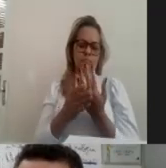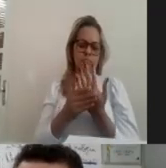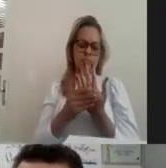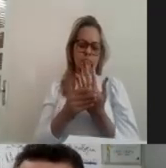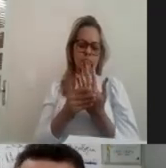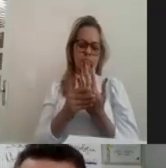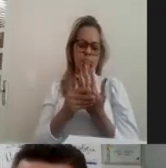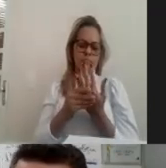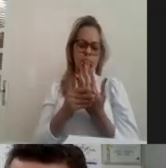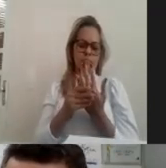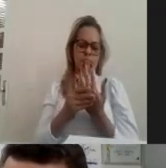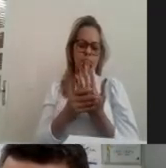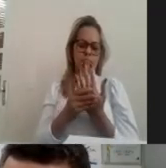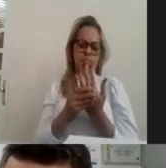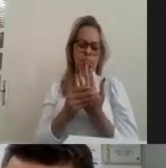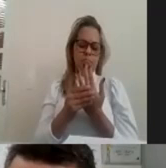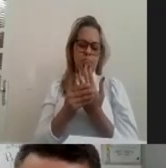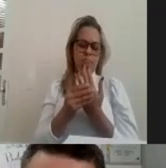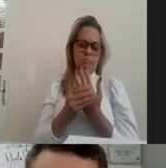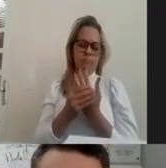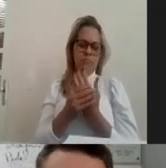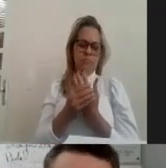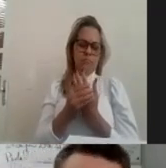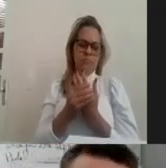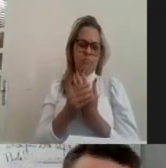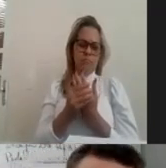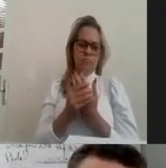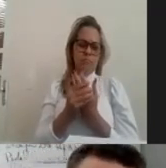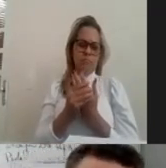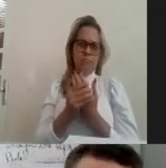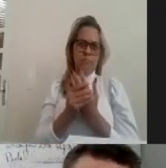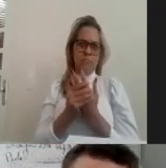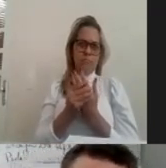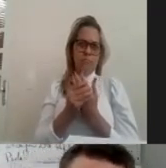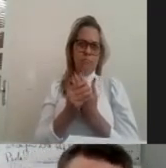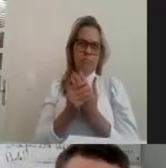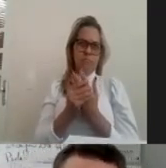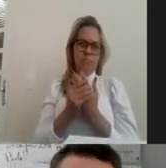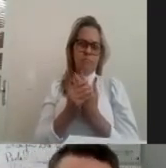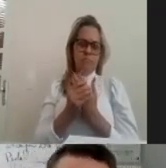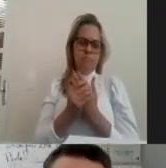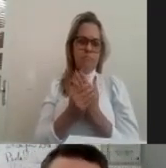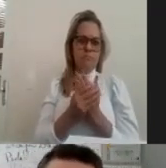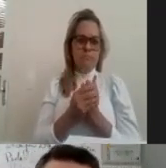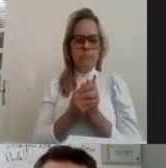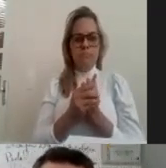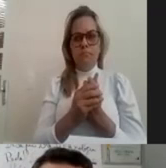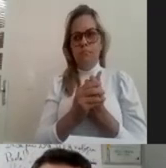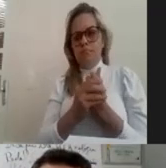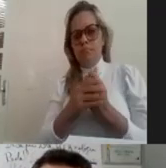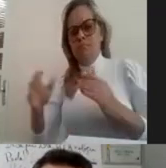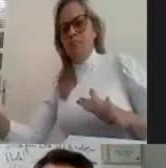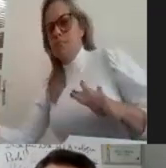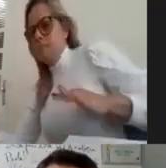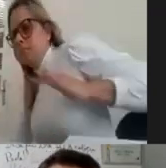Eu trabalho desde cedo, eu comecei a trabalhar muito cedo, 12 anos, eu já fui trabalhar em casa de família e tudo mais. Então, meus últimos anos